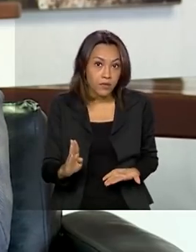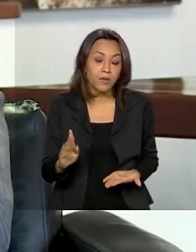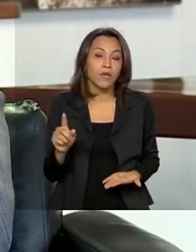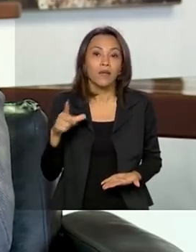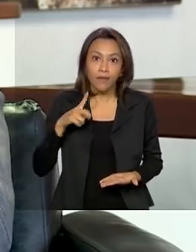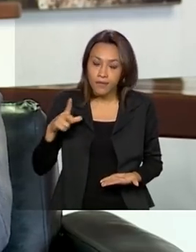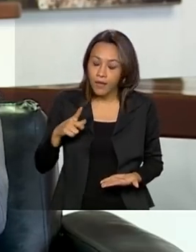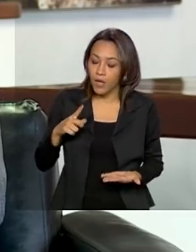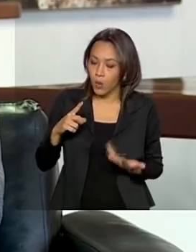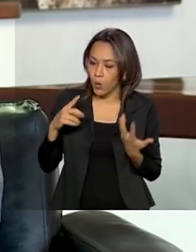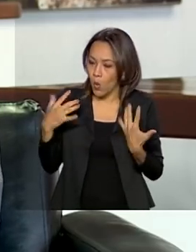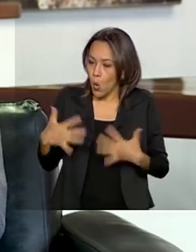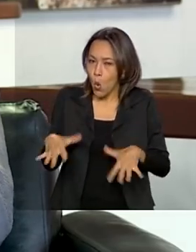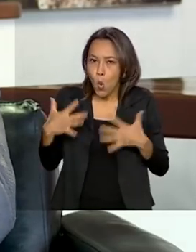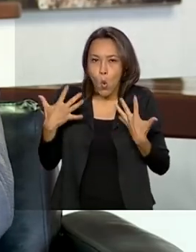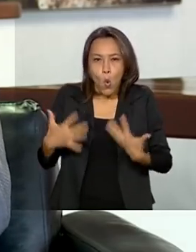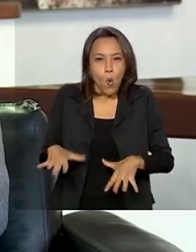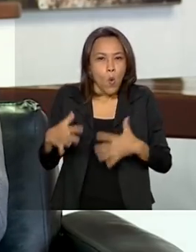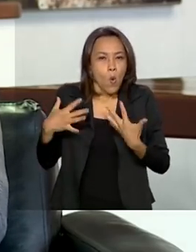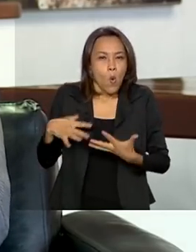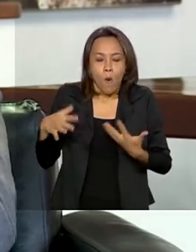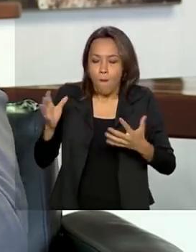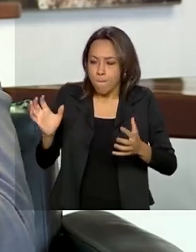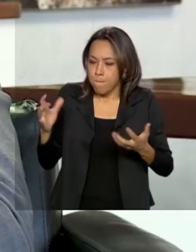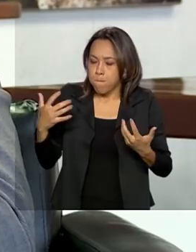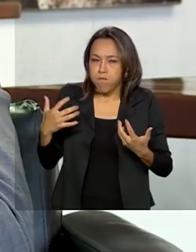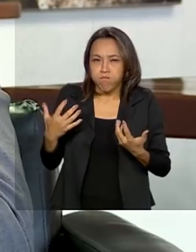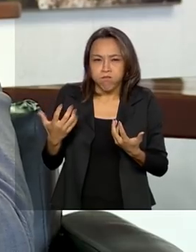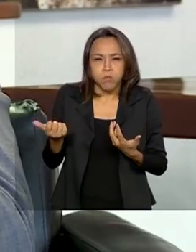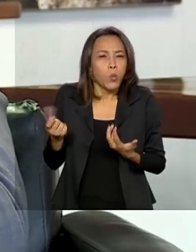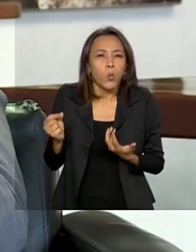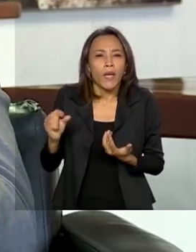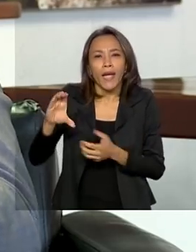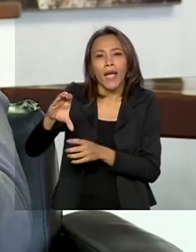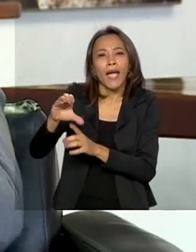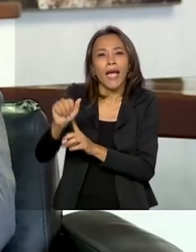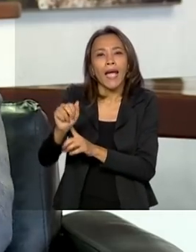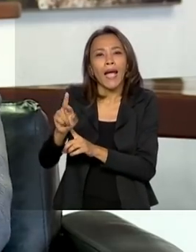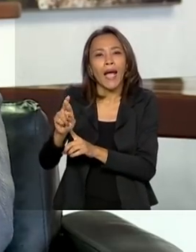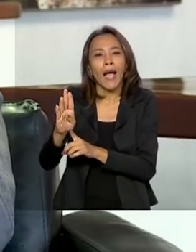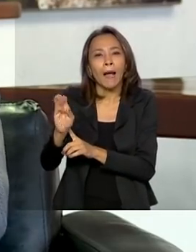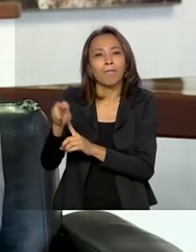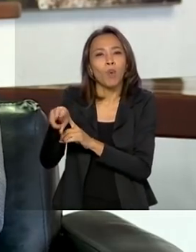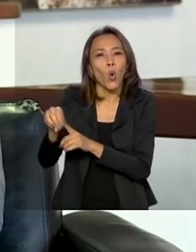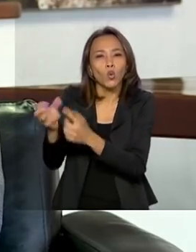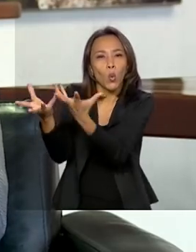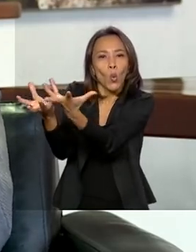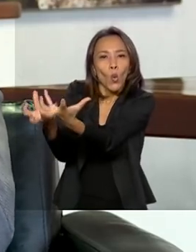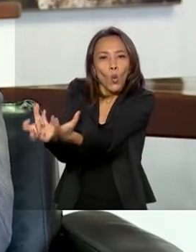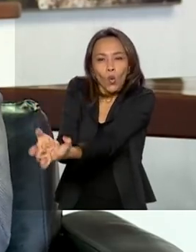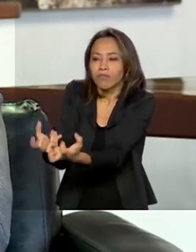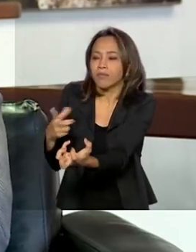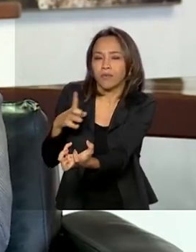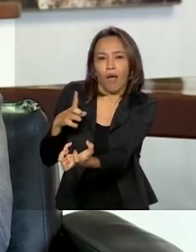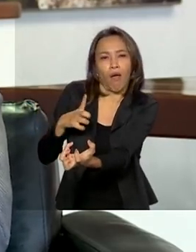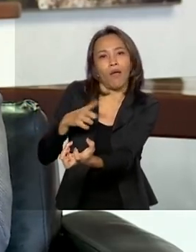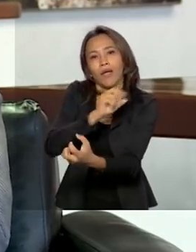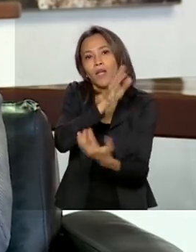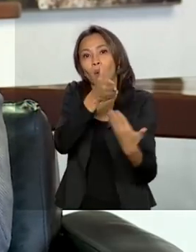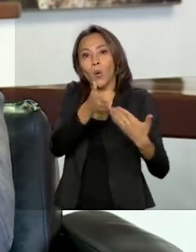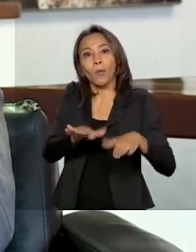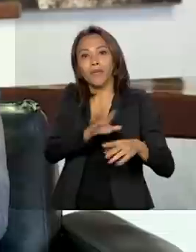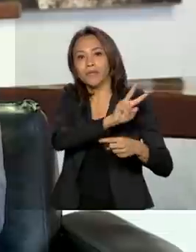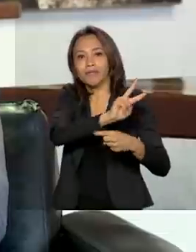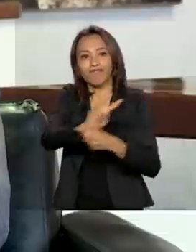que tem um crédito, tem volume de carbono excedente que foi fixado, daí porque o Floresta Mais